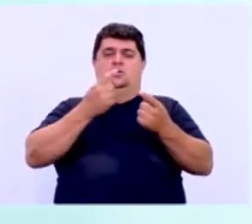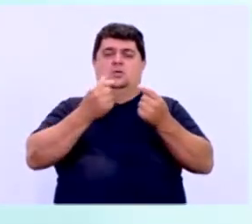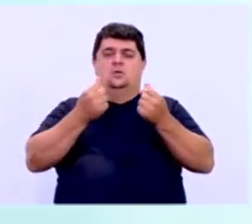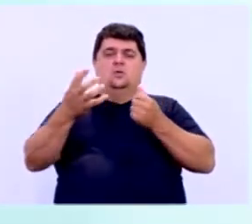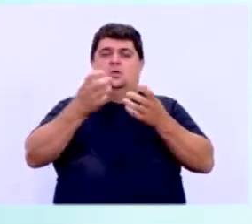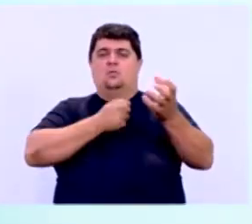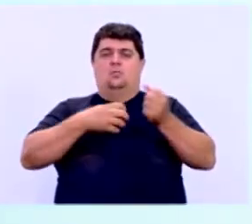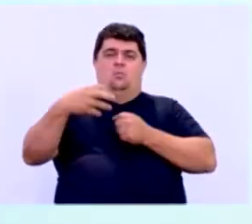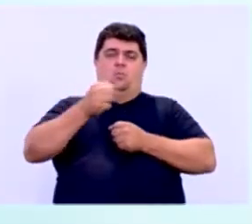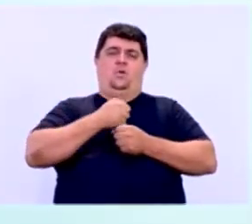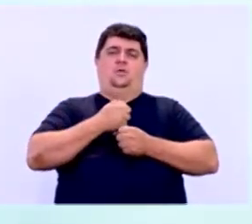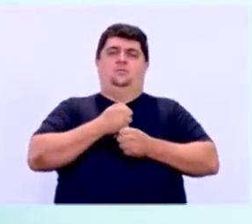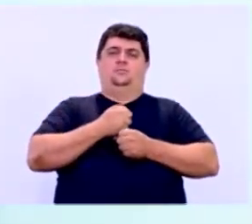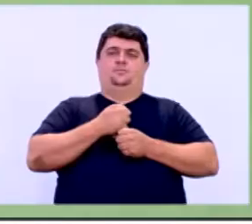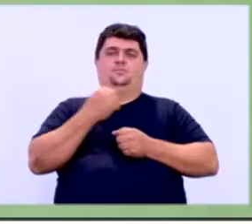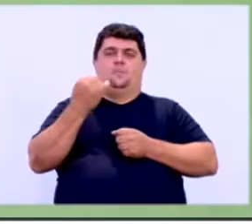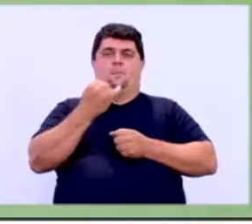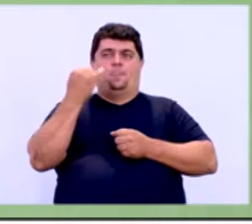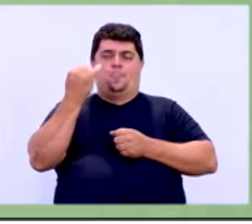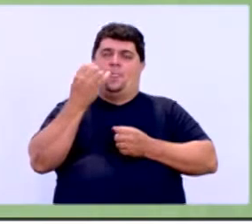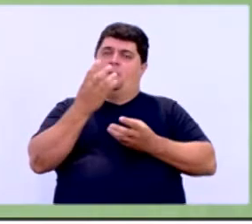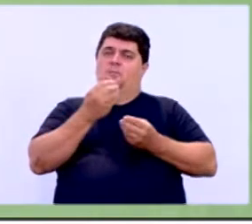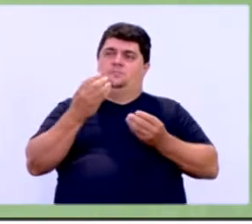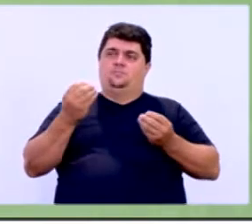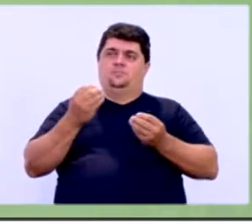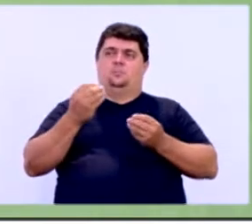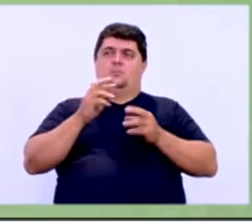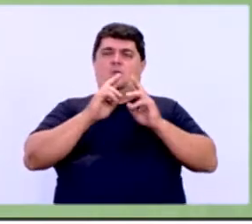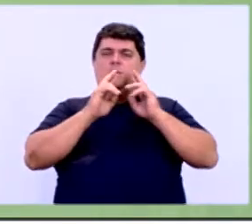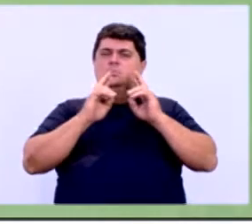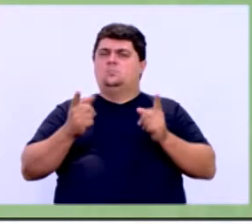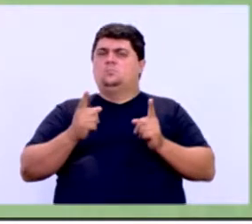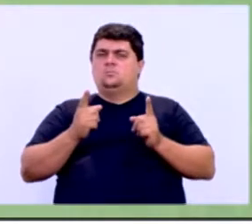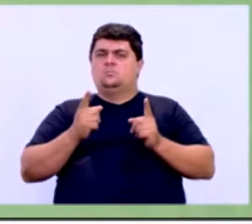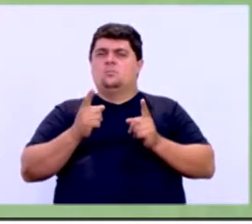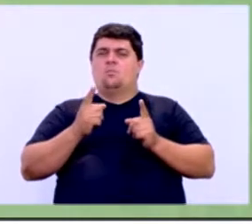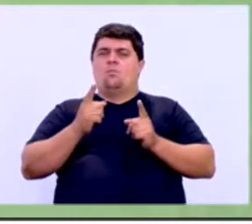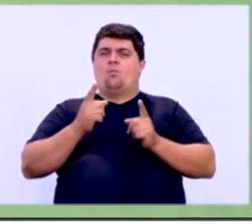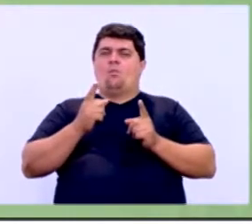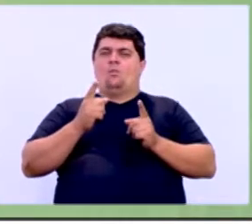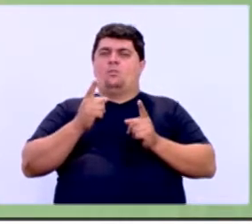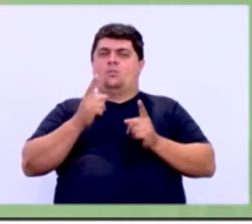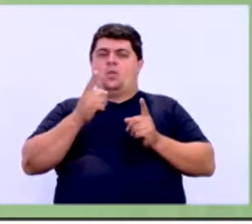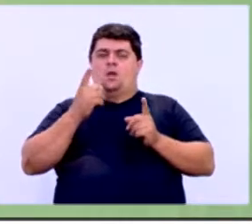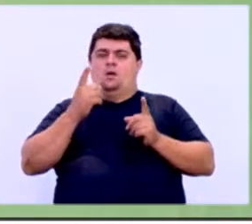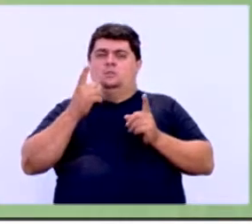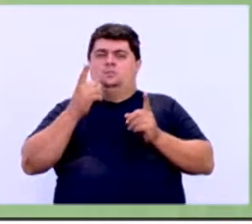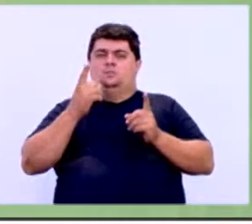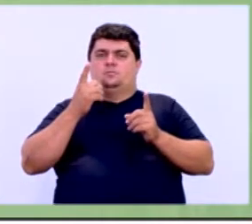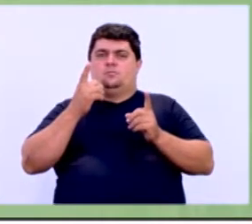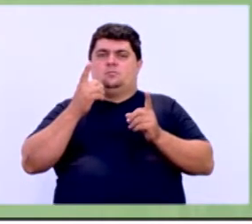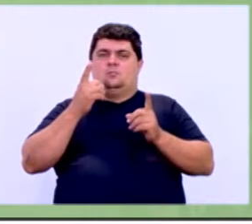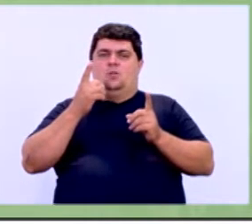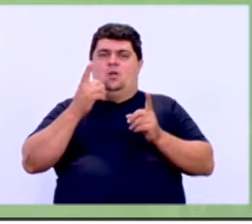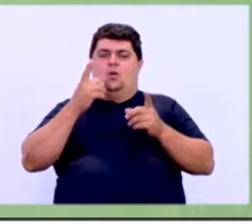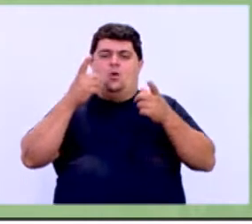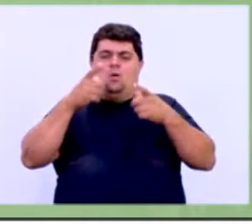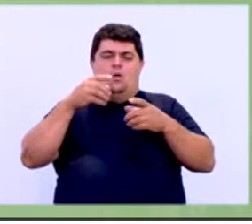né? Importantíssimo, né? Diferenciar, né, entre fontes